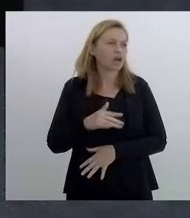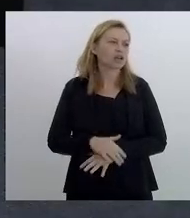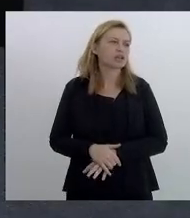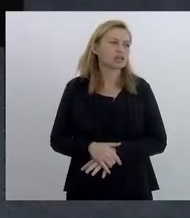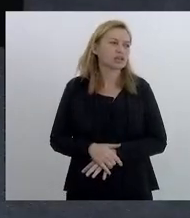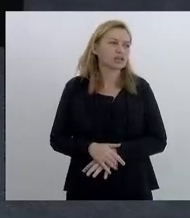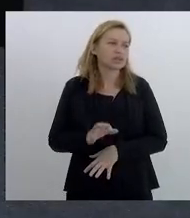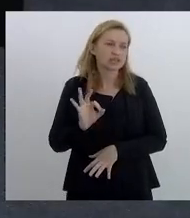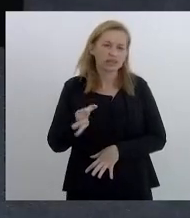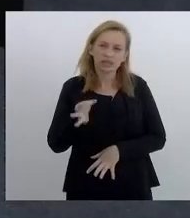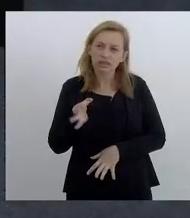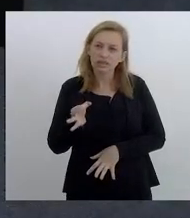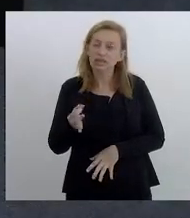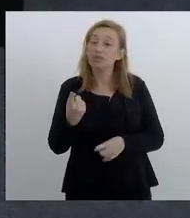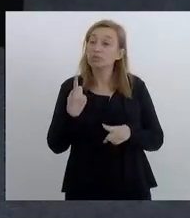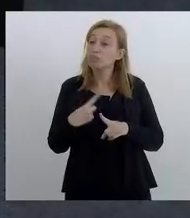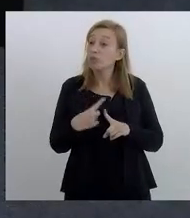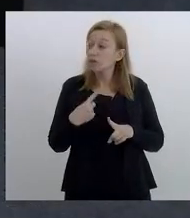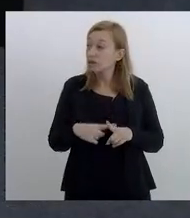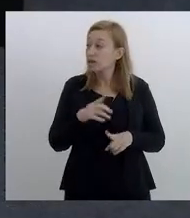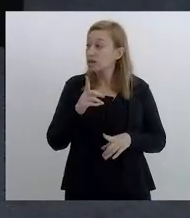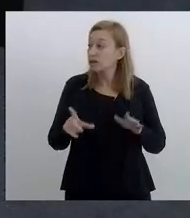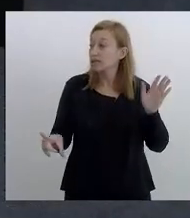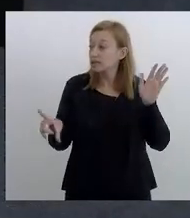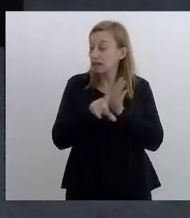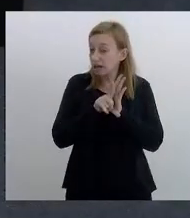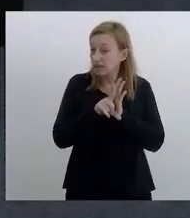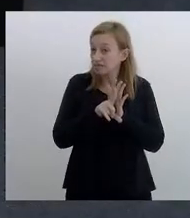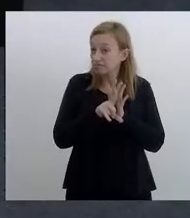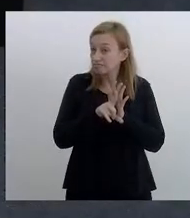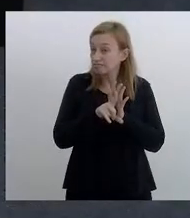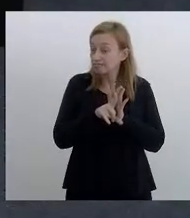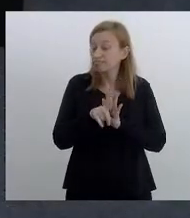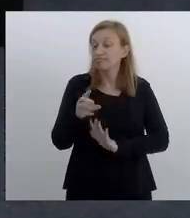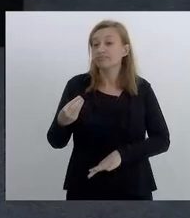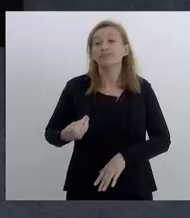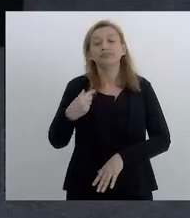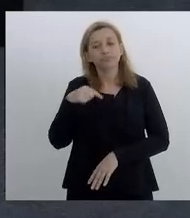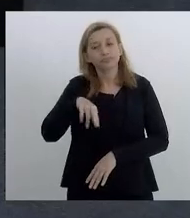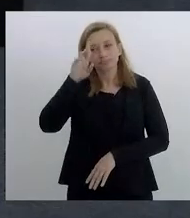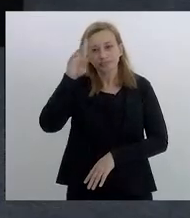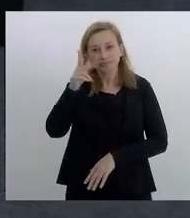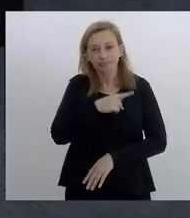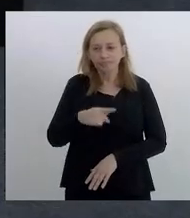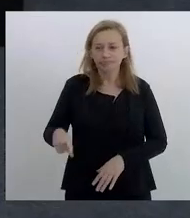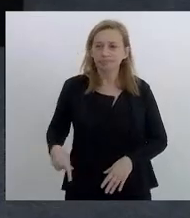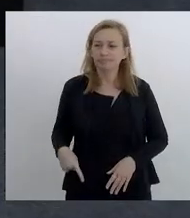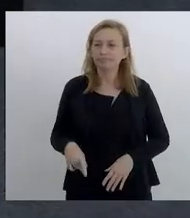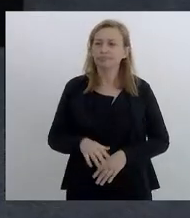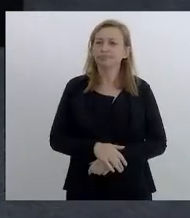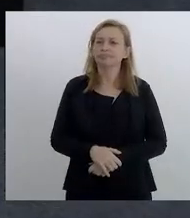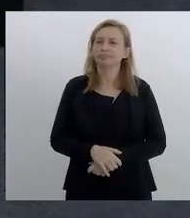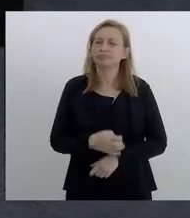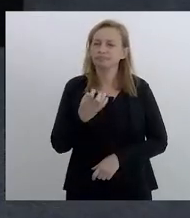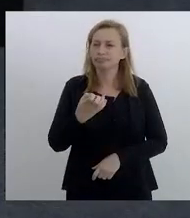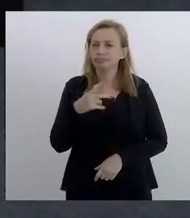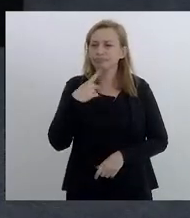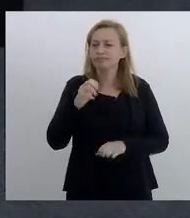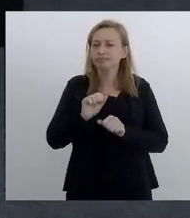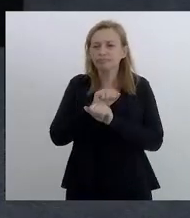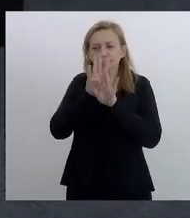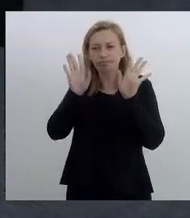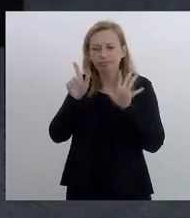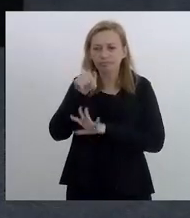essa garantia, porque está na lei. A gente aqui, presidente, nós estamos, e isso eu quero deixar bem